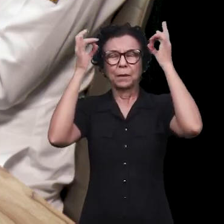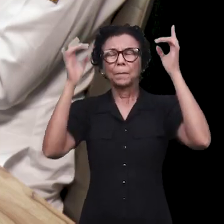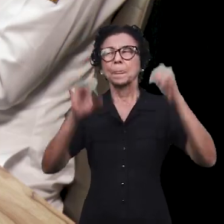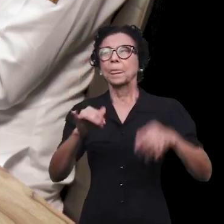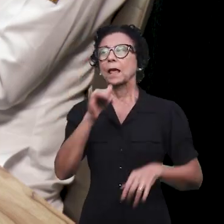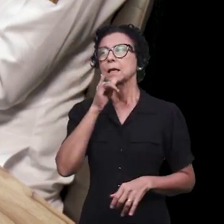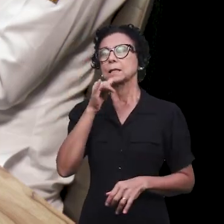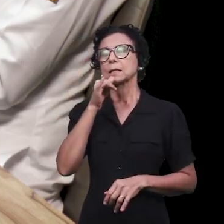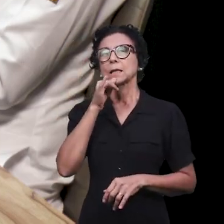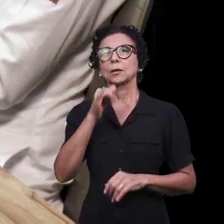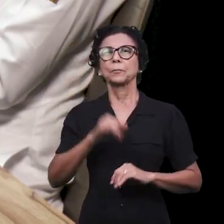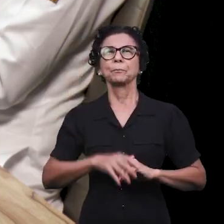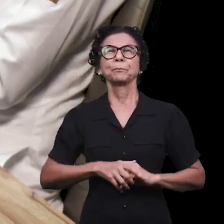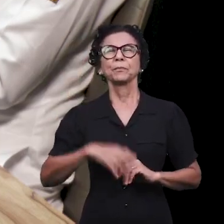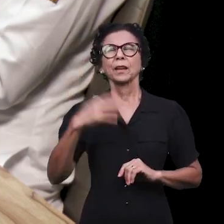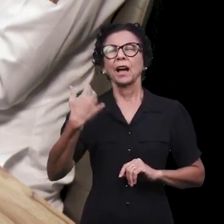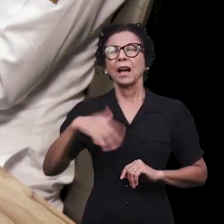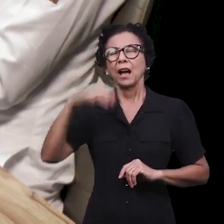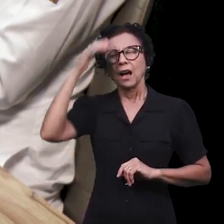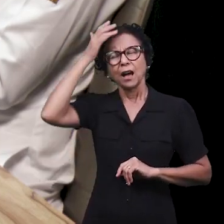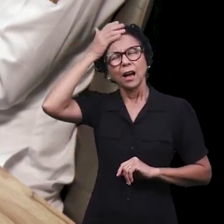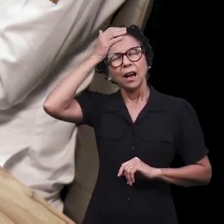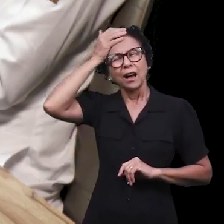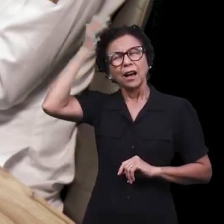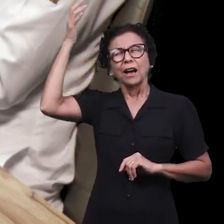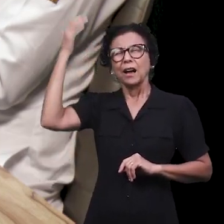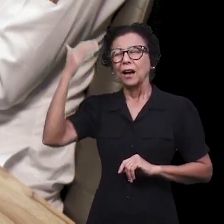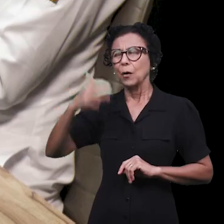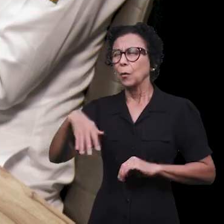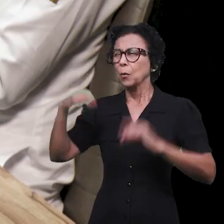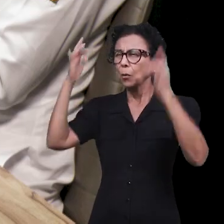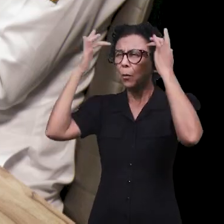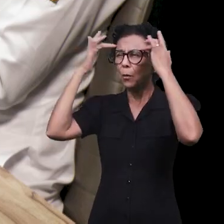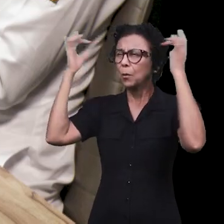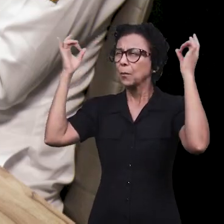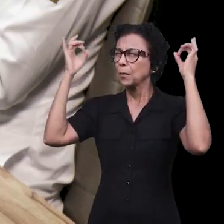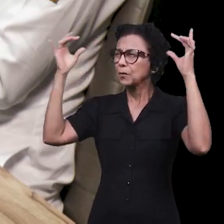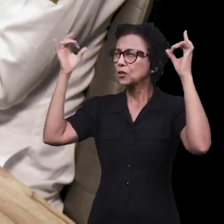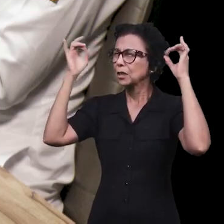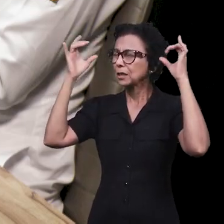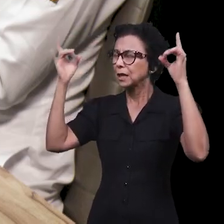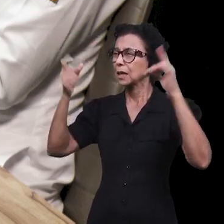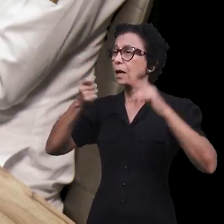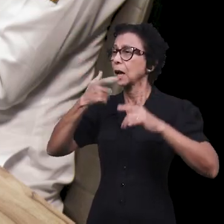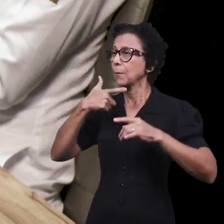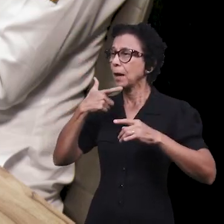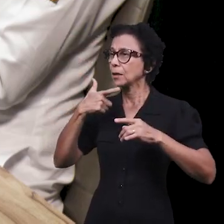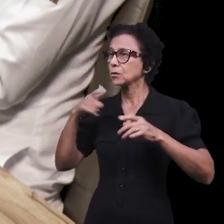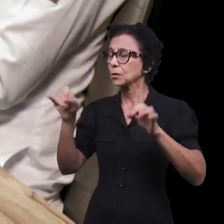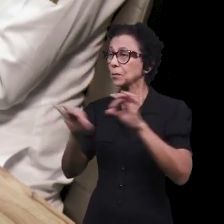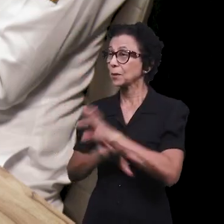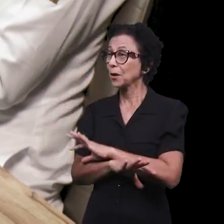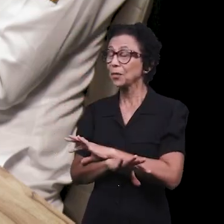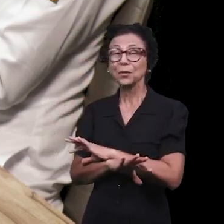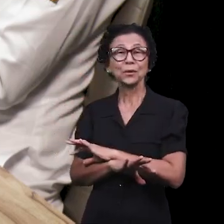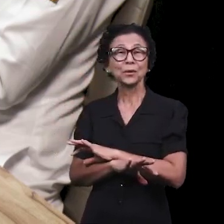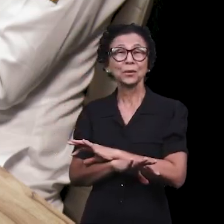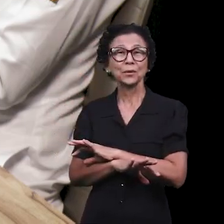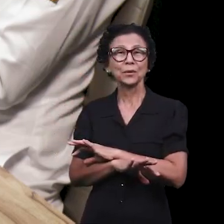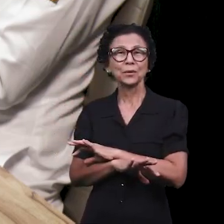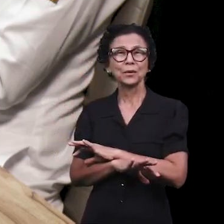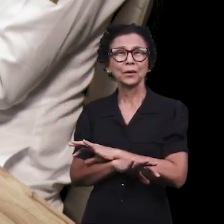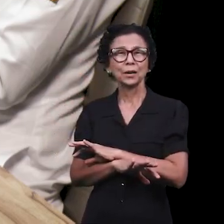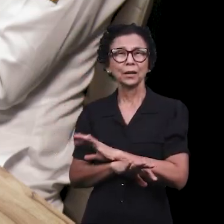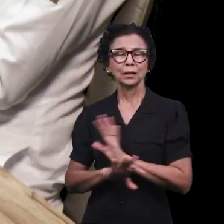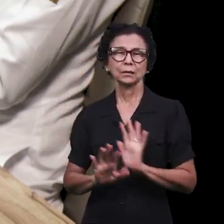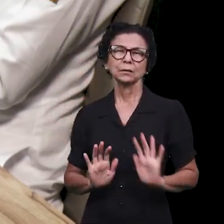uma enxaqueca, vou lá e tomo um medicamento, passou, vou embora, acabou. Eu preciso me